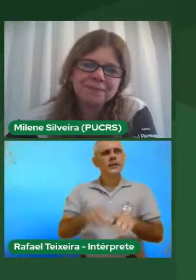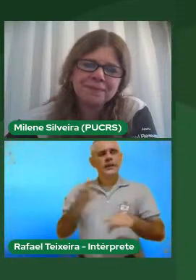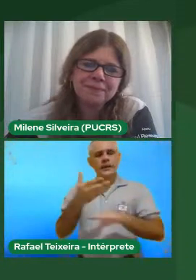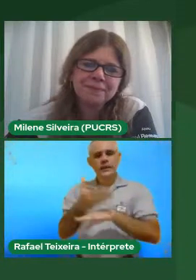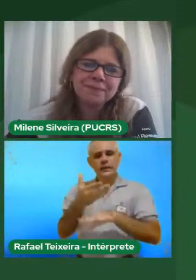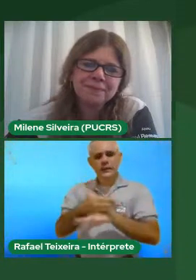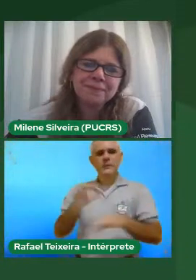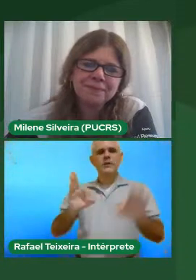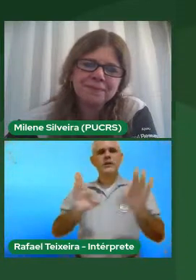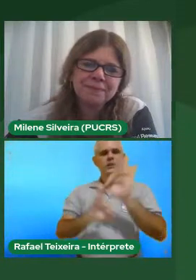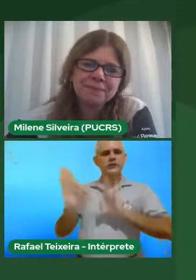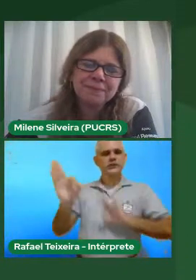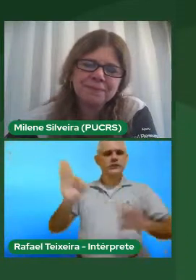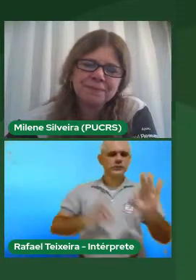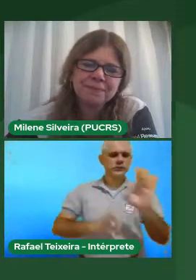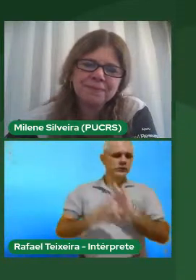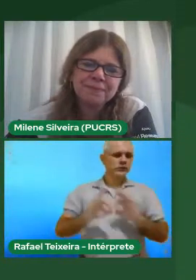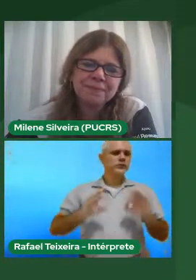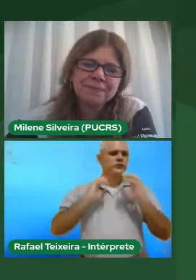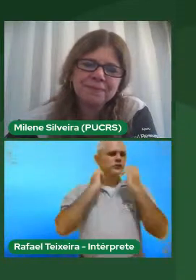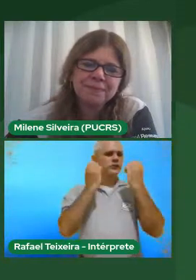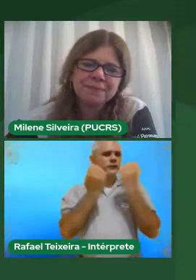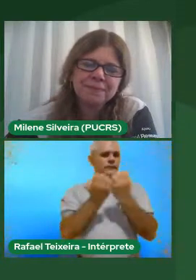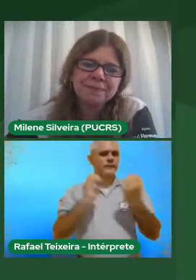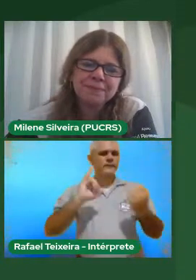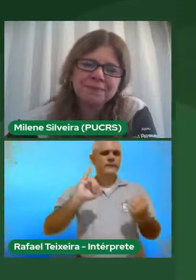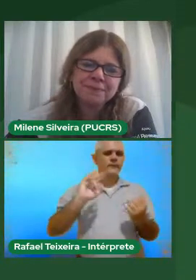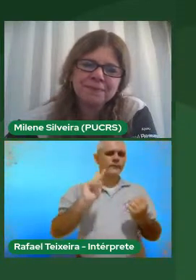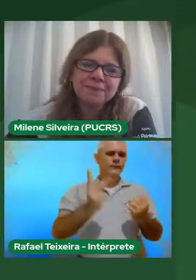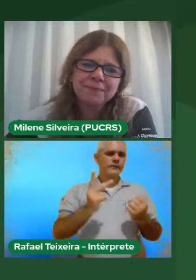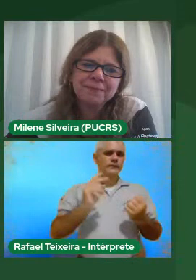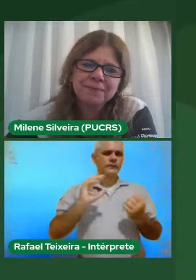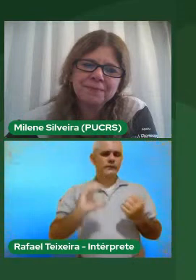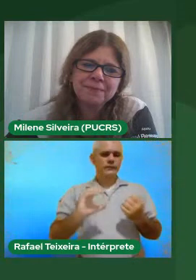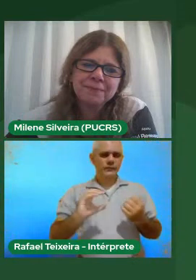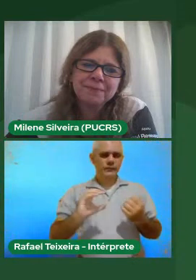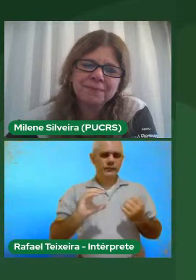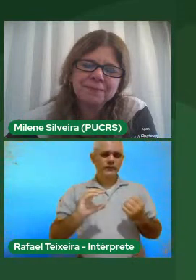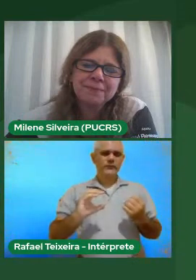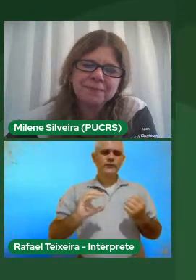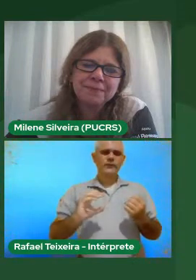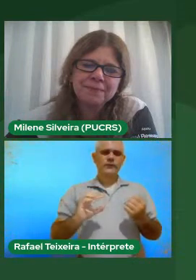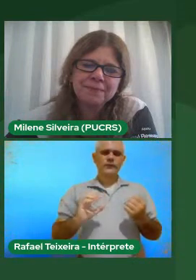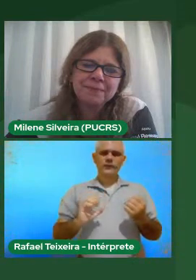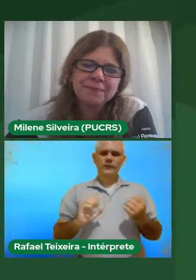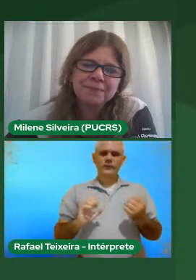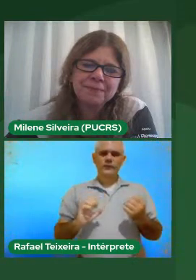Comissão Especial de IHC e mesmo nas assembleias que a gente tem durante os eventos.